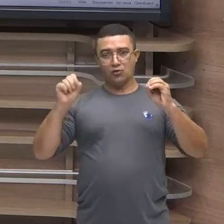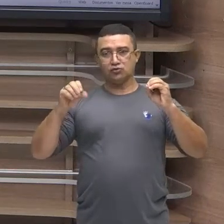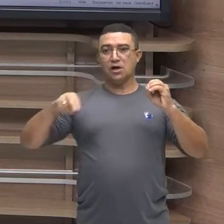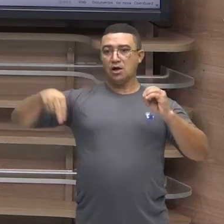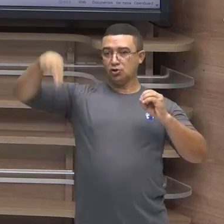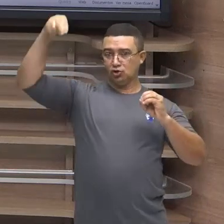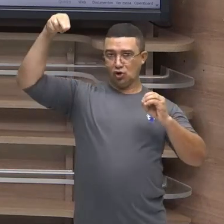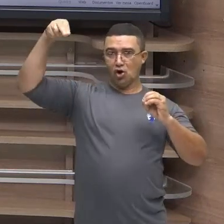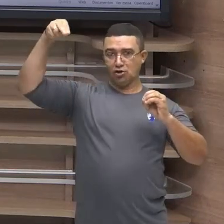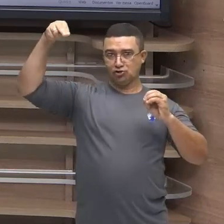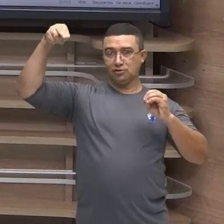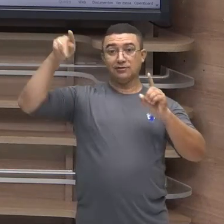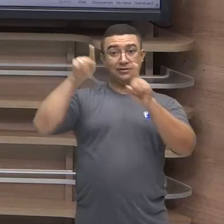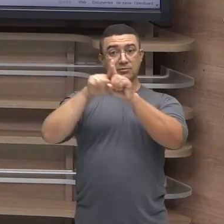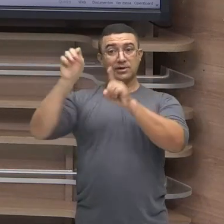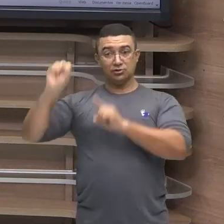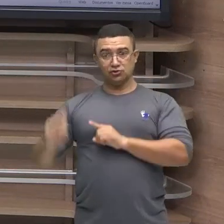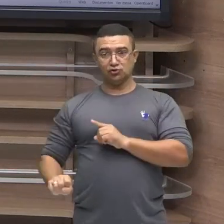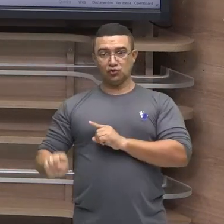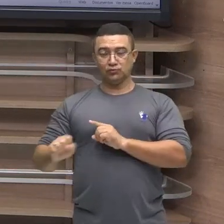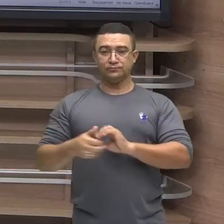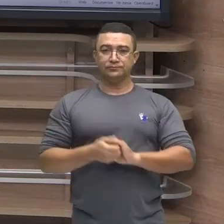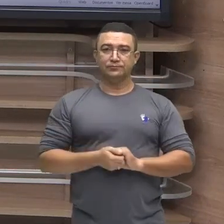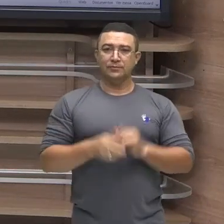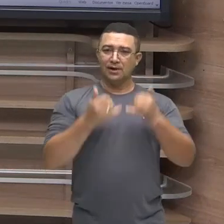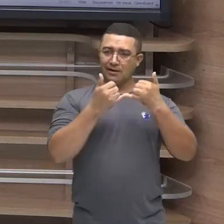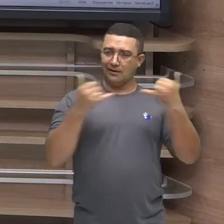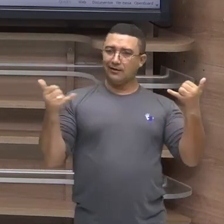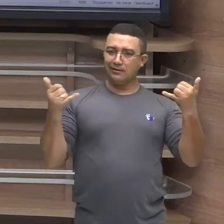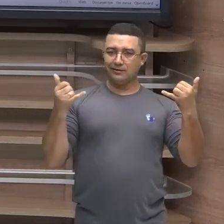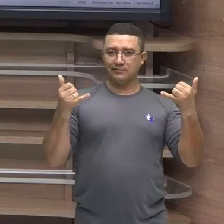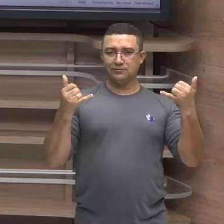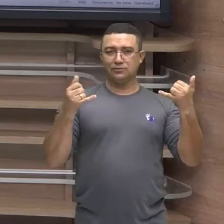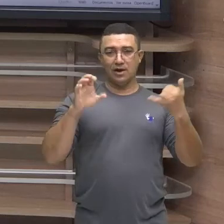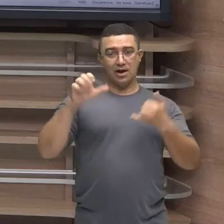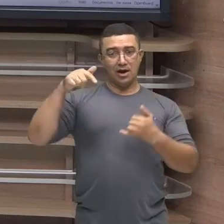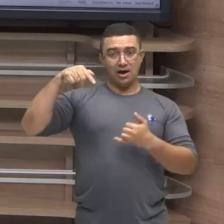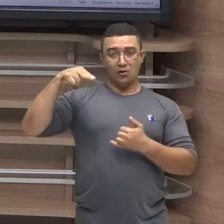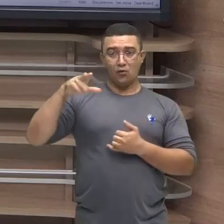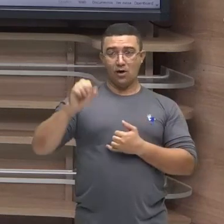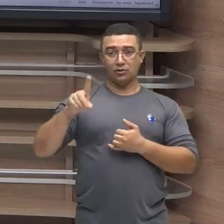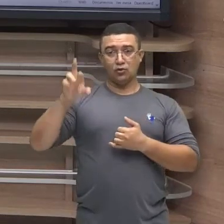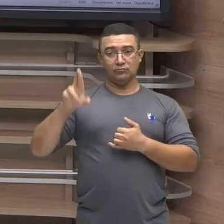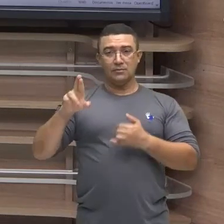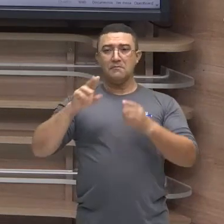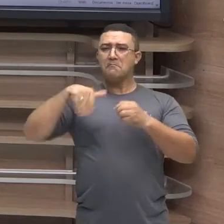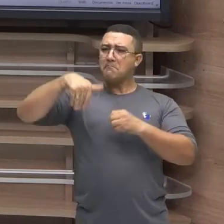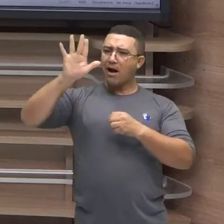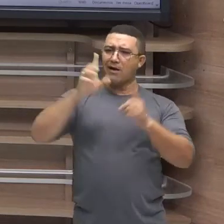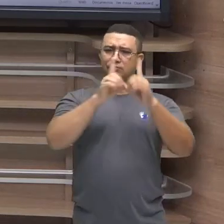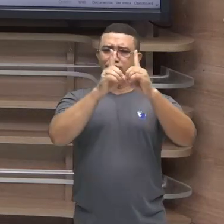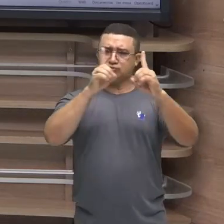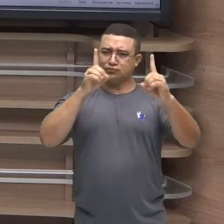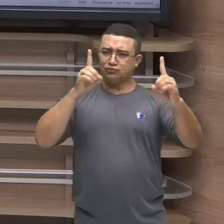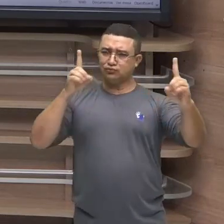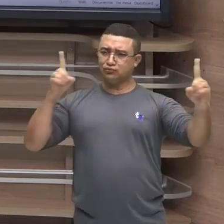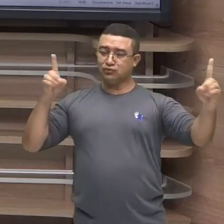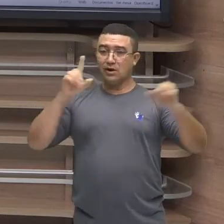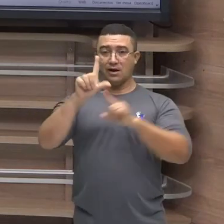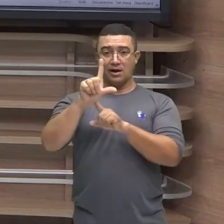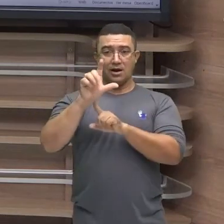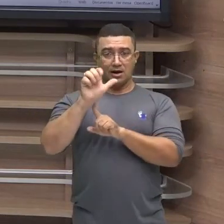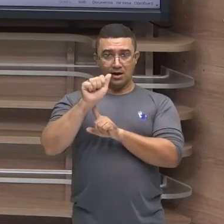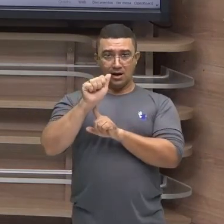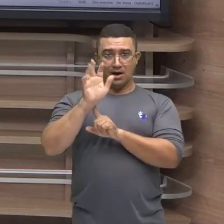90 graus para o sul. A gente tem a linha do Equador a 0 grau. Quanto mais você vai se distanciando, essa latitude ela vai